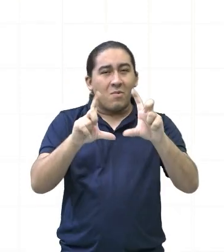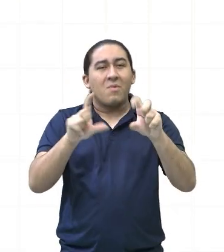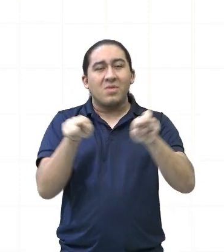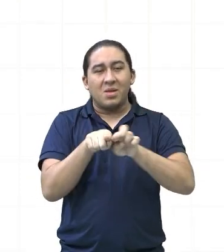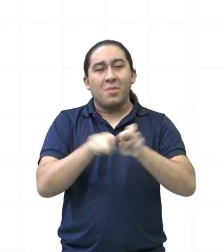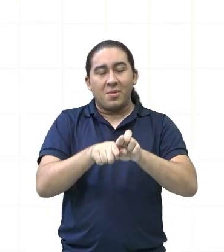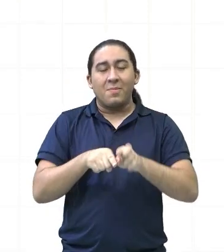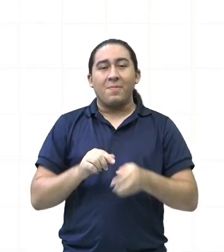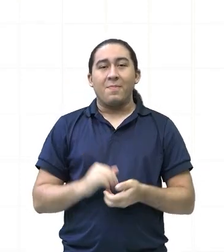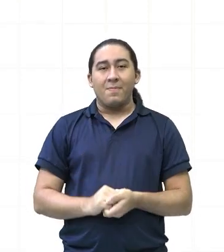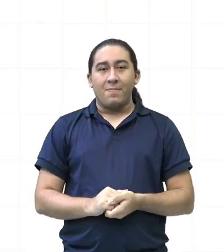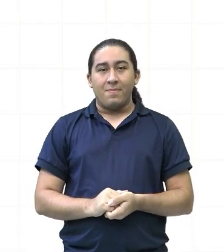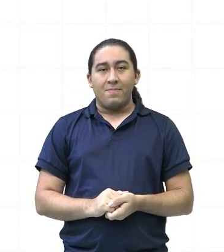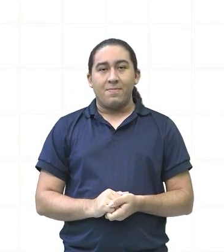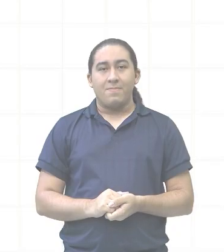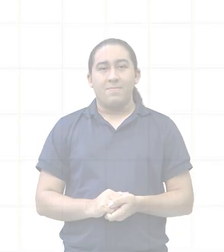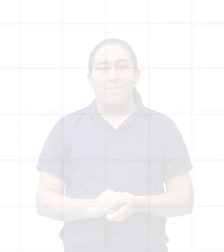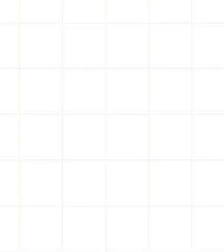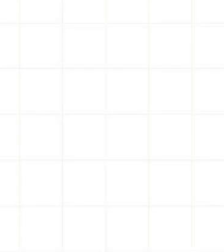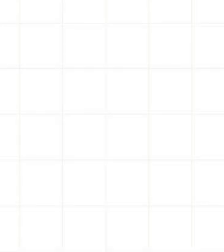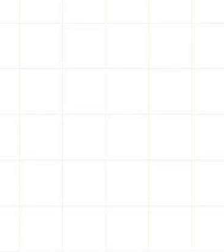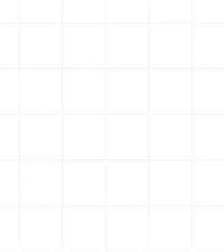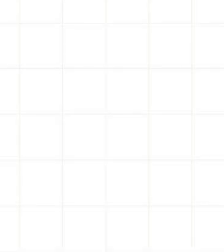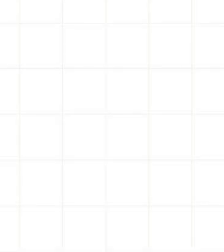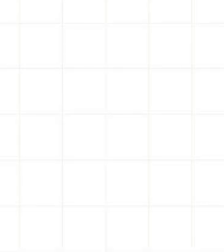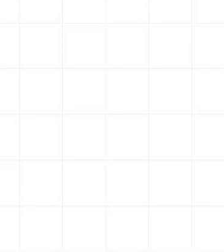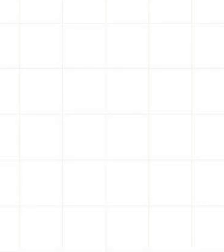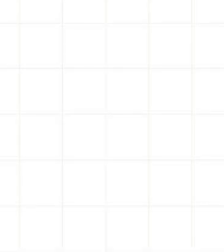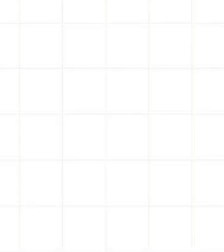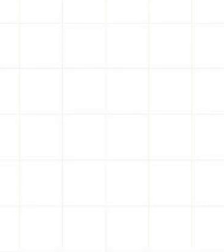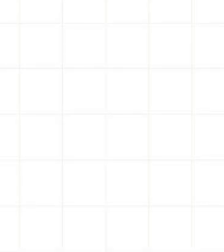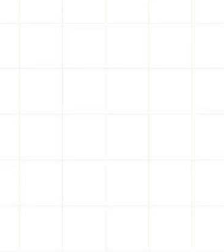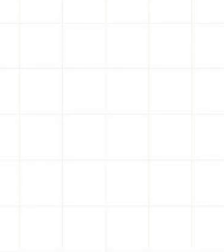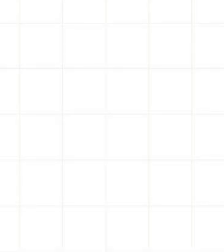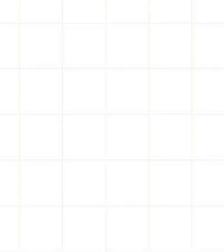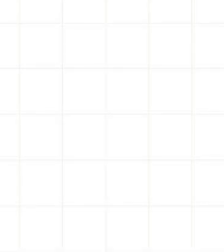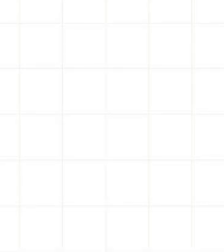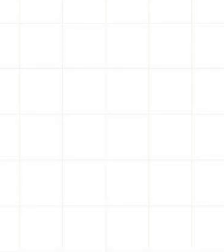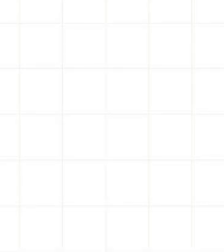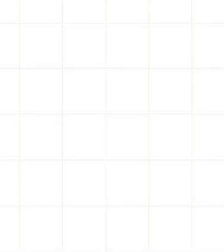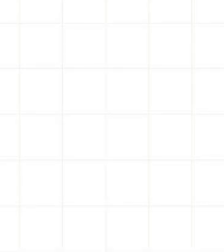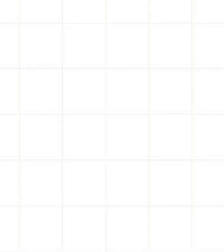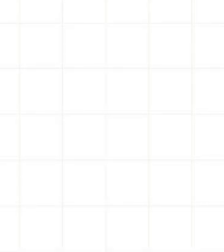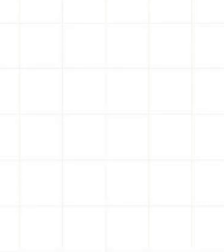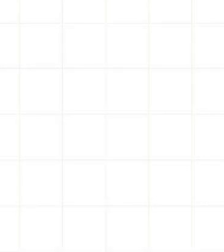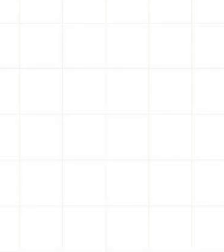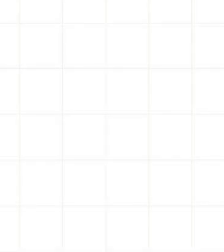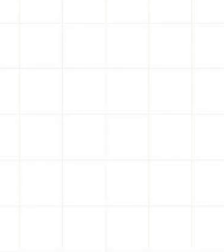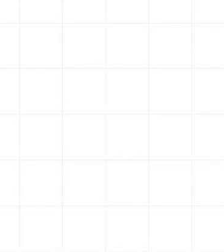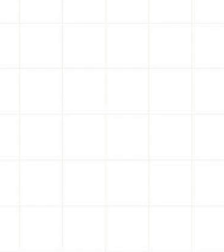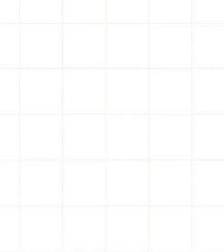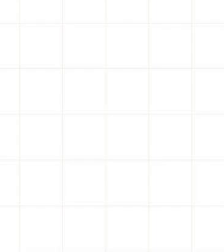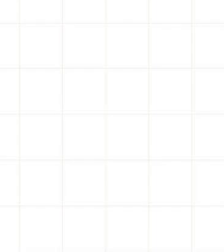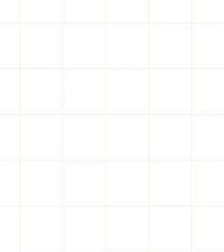e assim sucessivamente. Então, é a paleontologia, que é, então, uma ciência auxiliar da história, que vai ajudar, então,